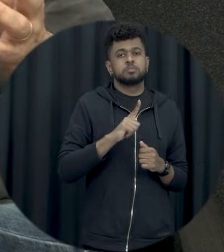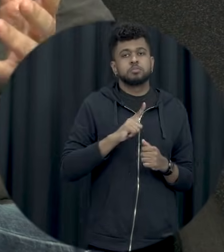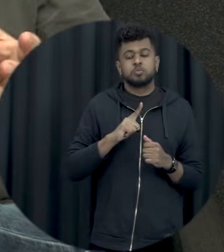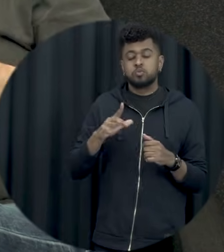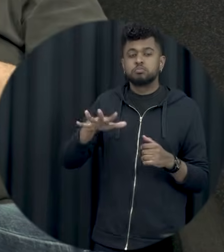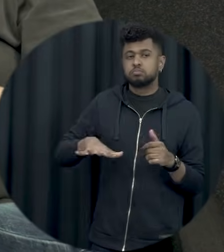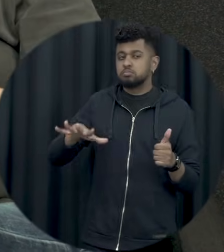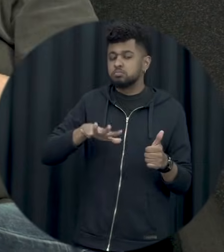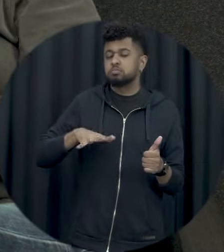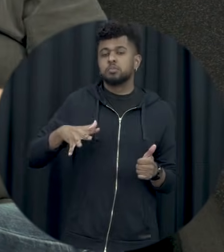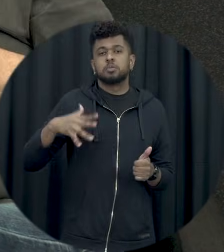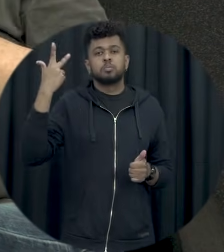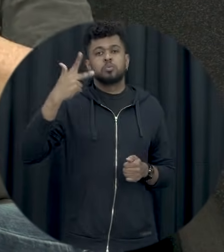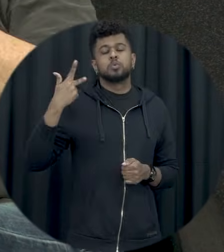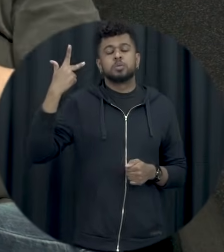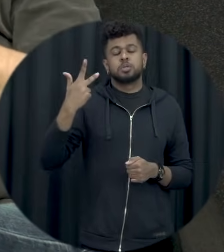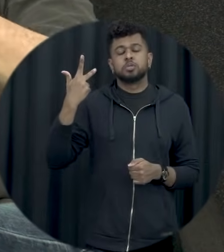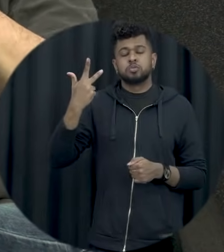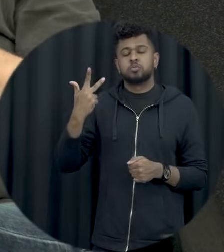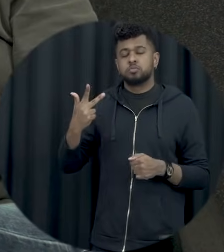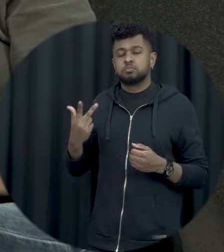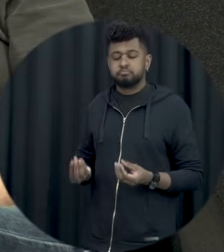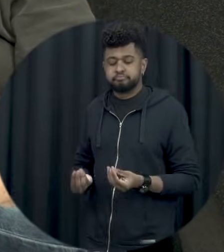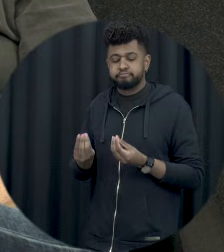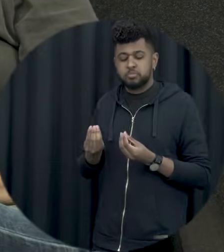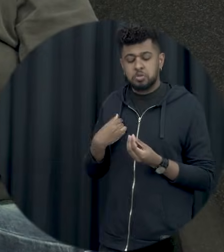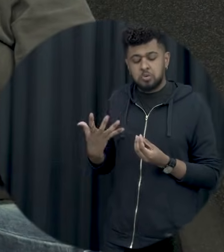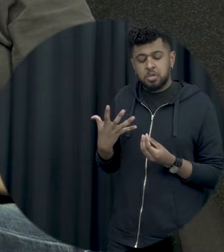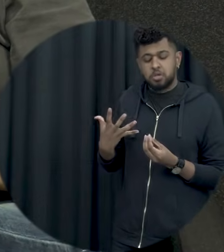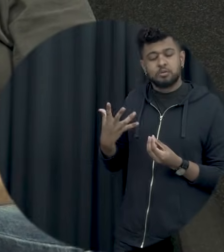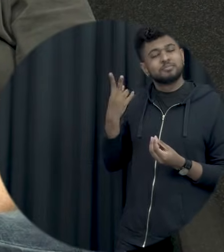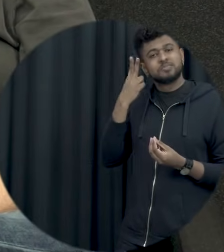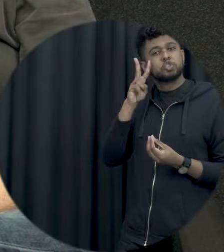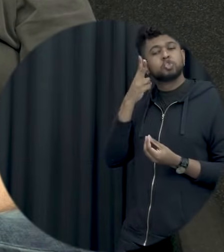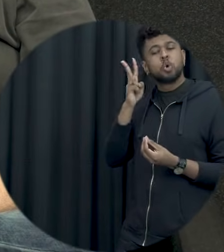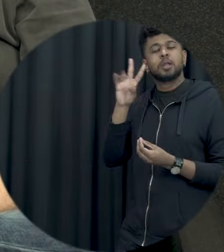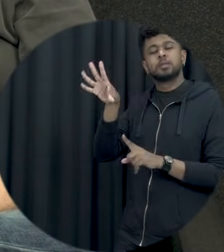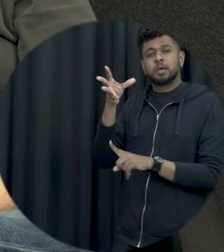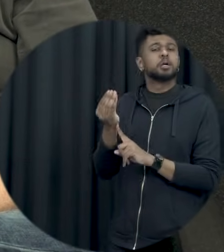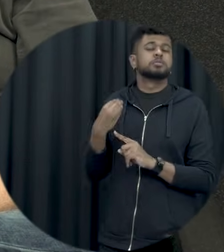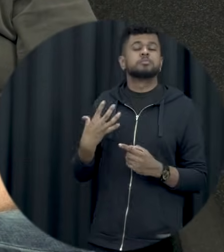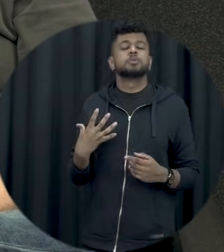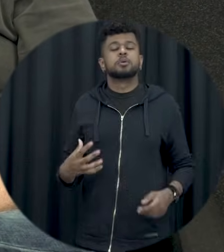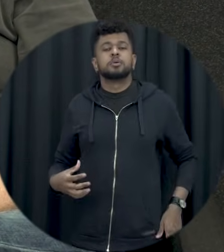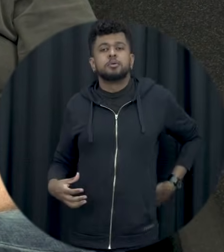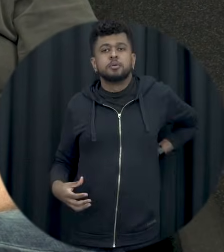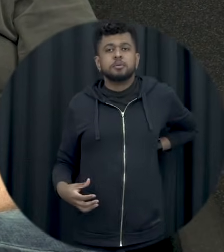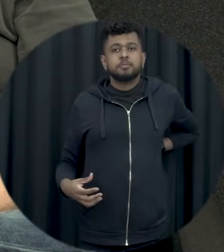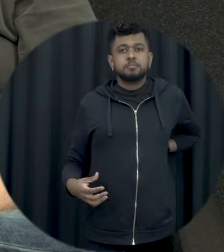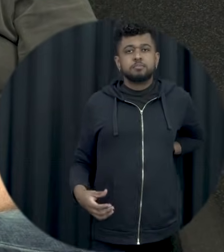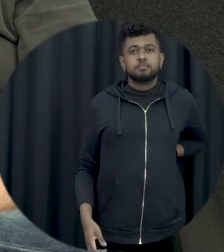político, intelectual, cultural, que me levou a eu quero ser historiador da arte, professor de história da arte, né?